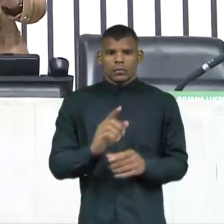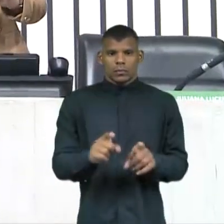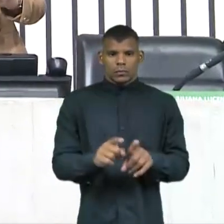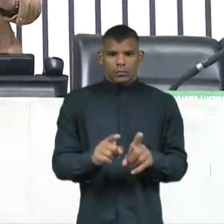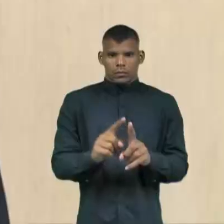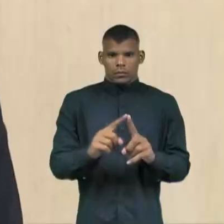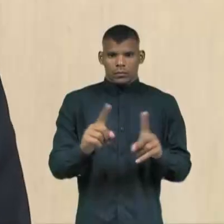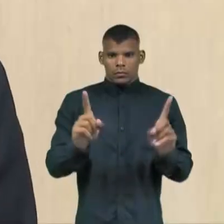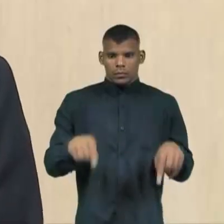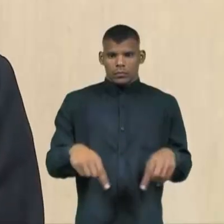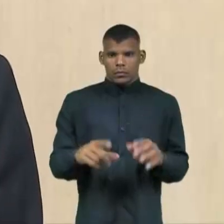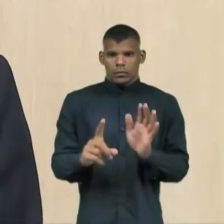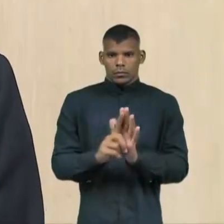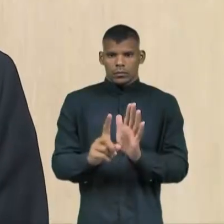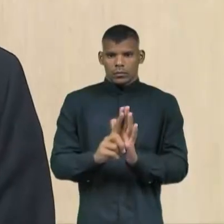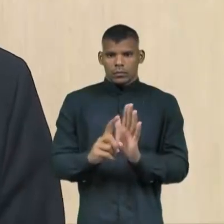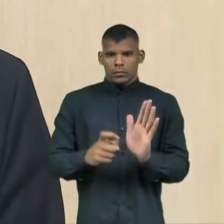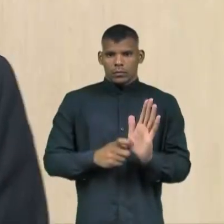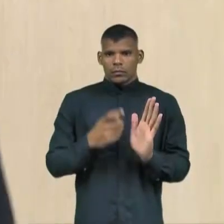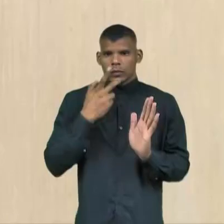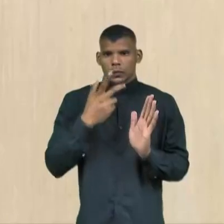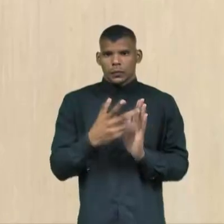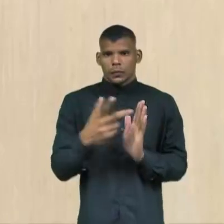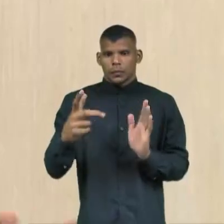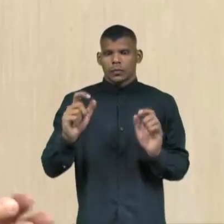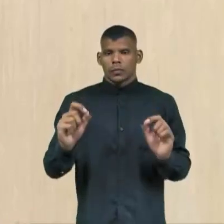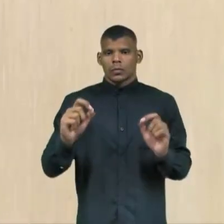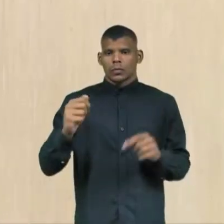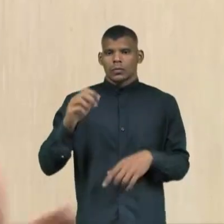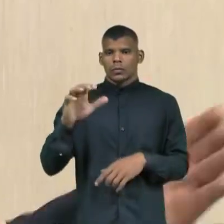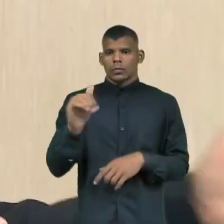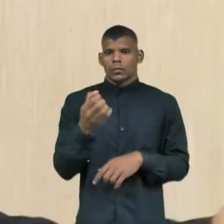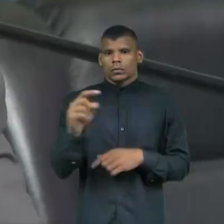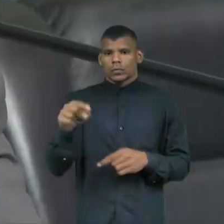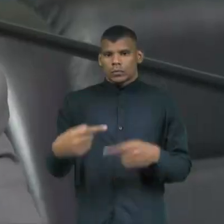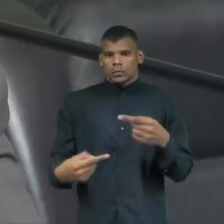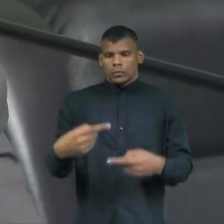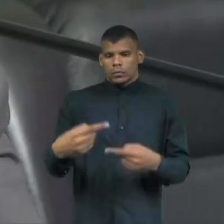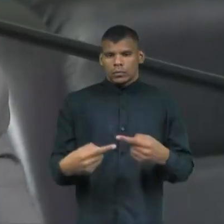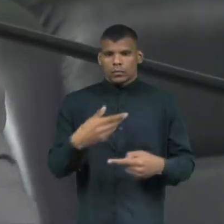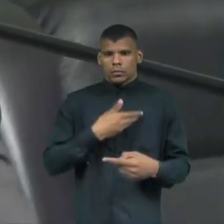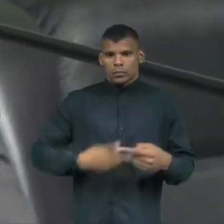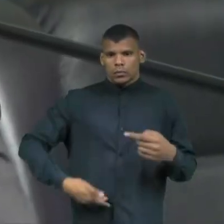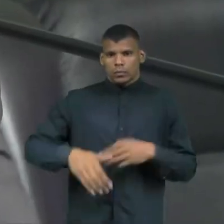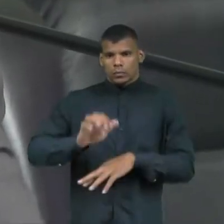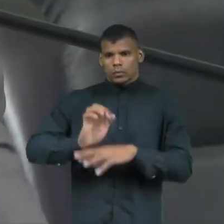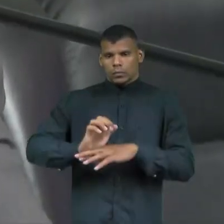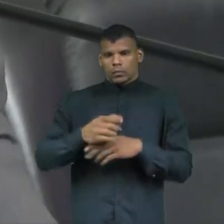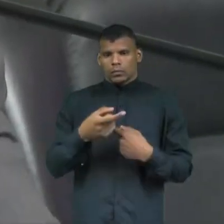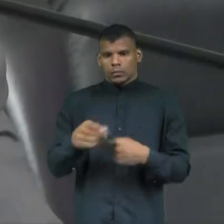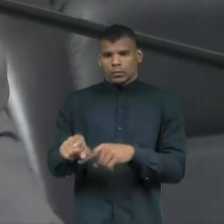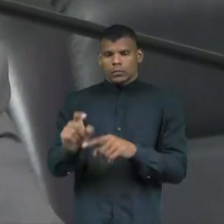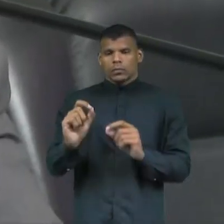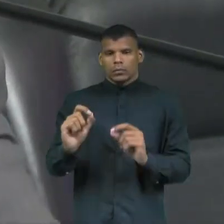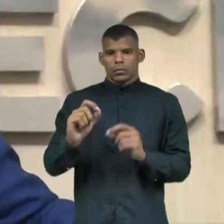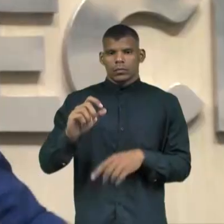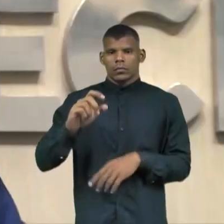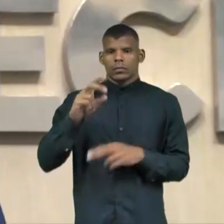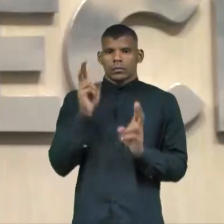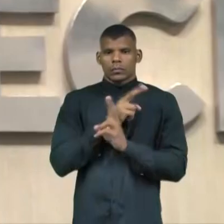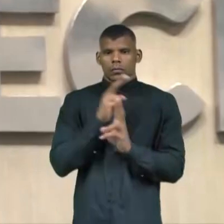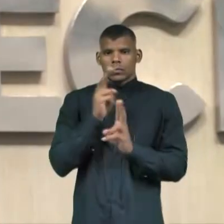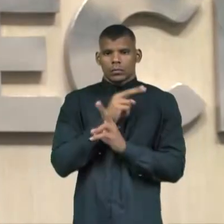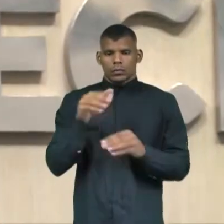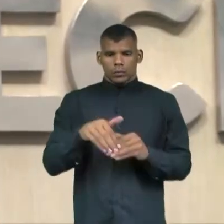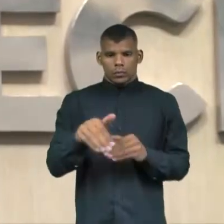Poder Executivo que dispõe sobre ações e políticas públicas estaduais para o enfrentamento de situação de emergência ou